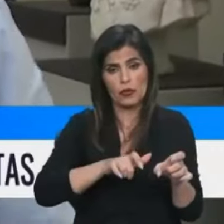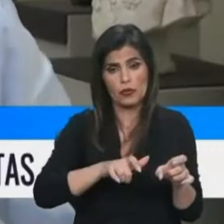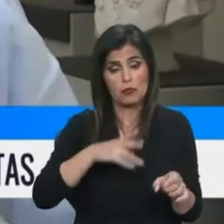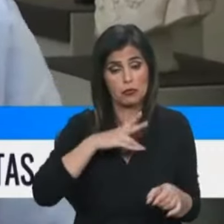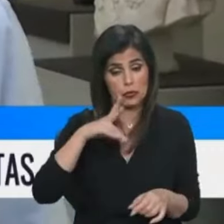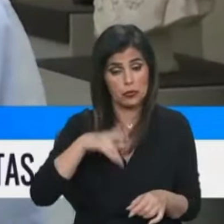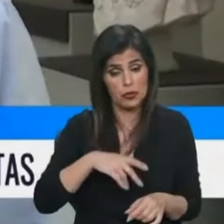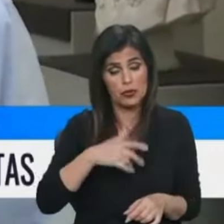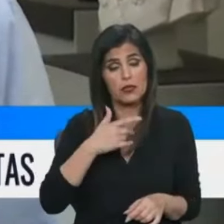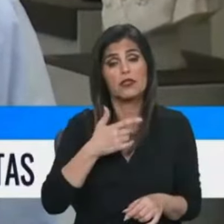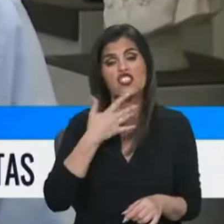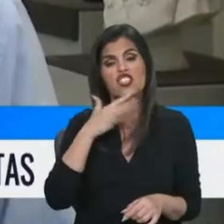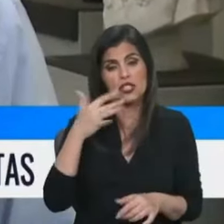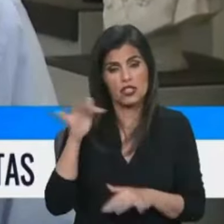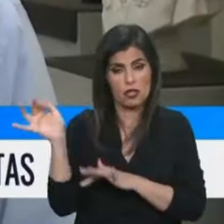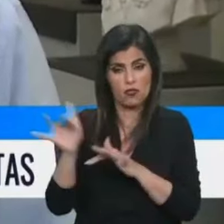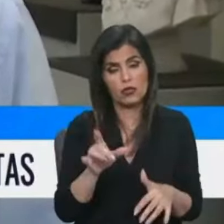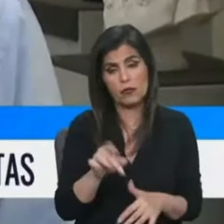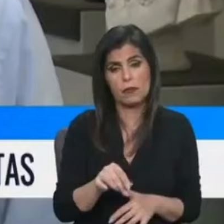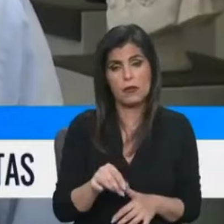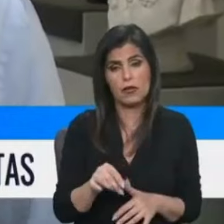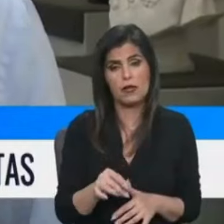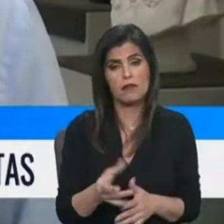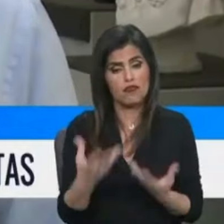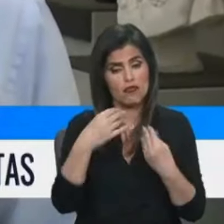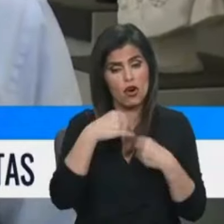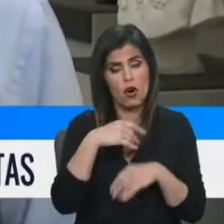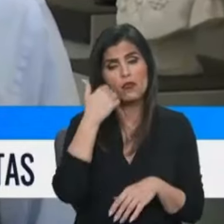e turista absorveu o museu e hoje